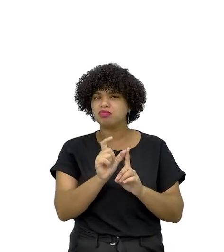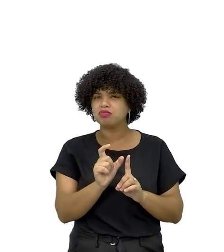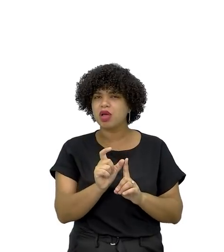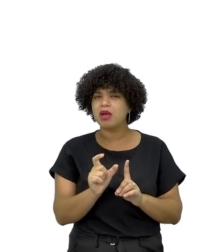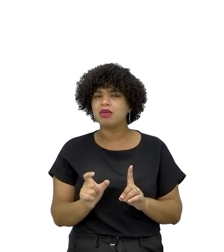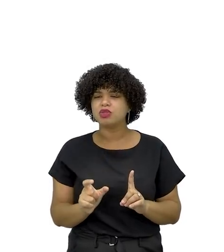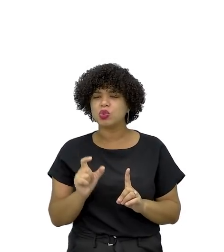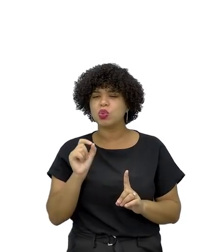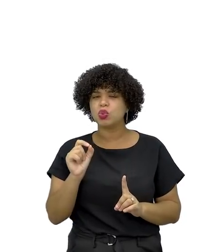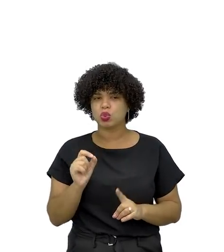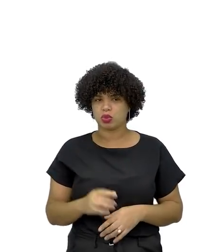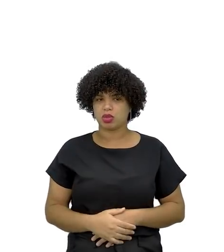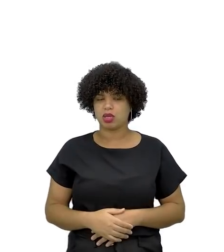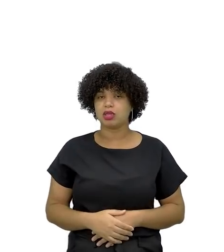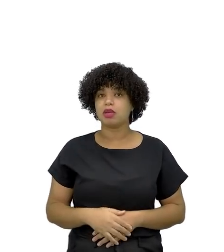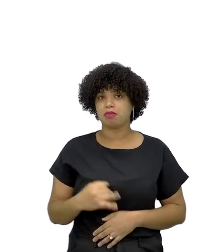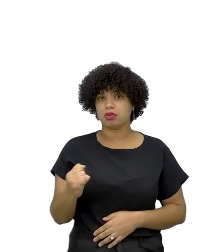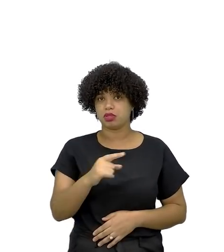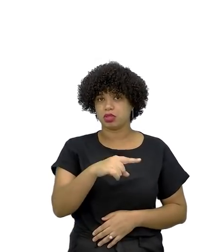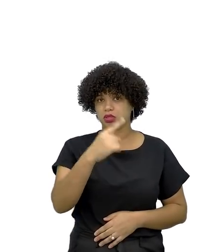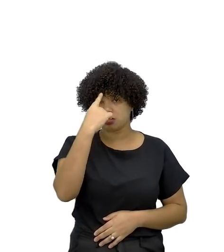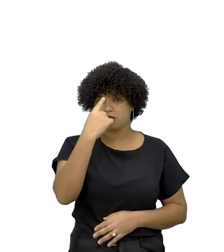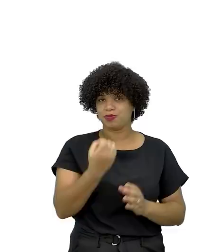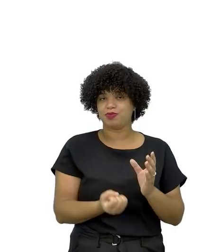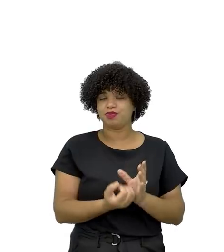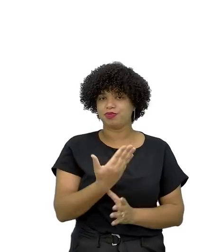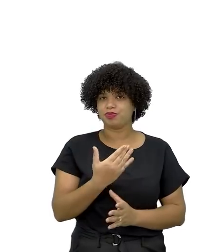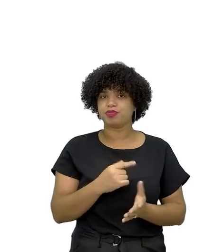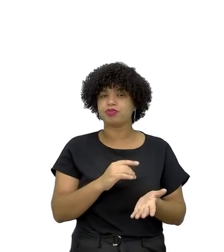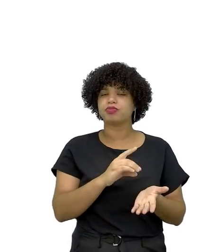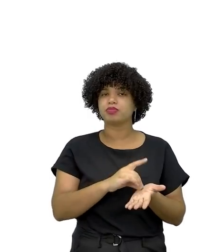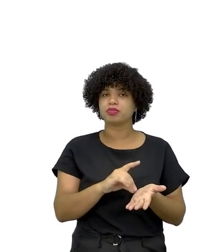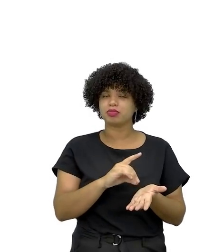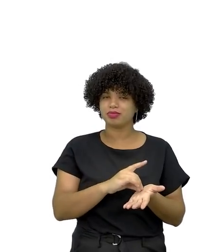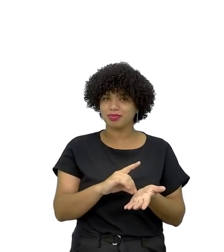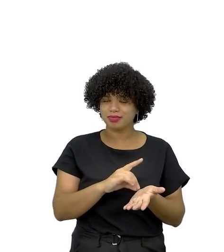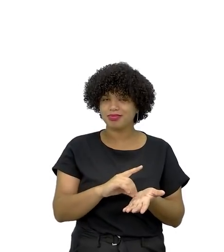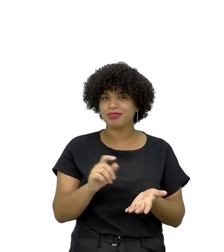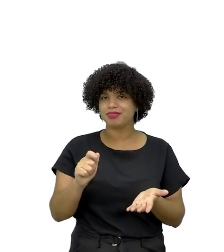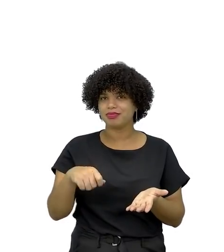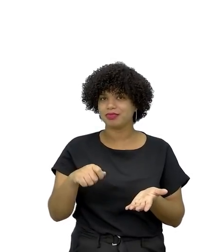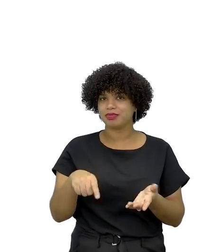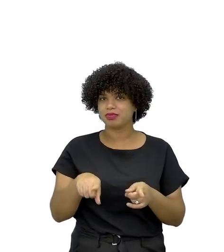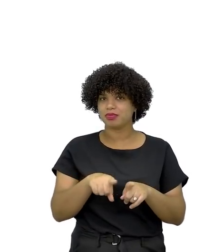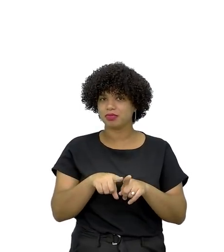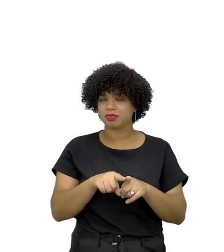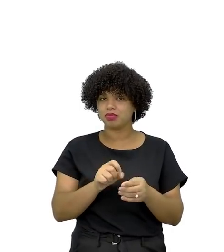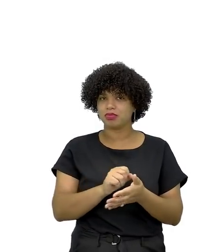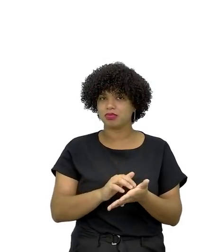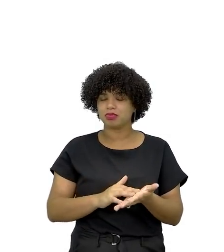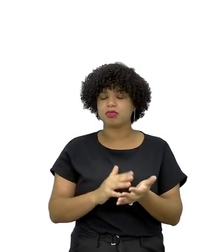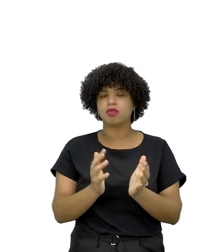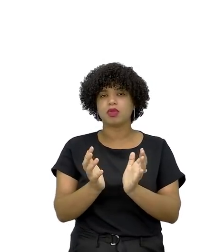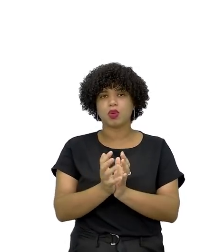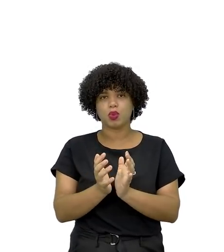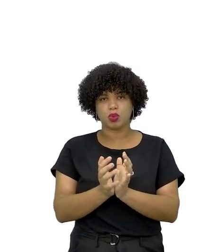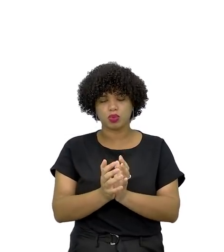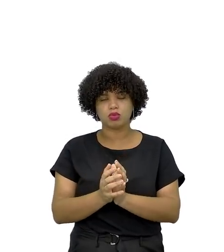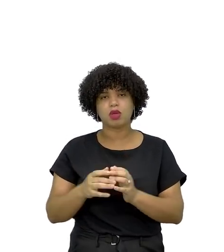dicionário, alguma coisa para que eles sempre tenham, né, que eles sempre resolvam essas atividades em grupos,